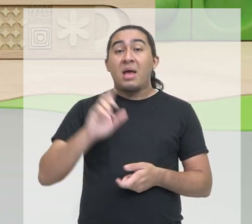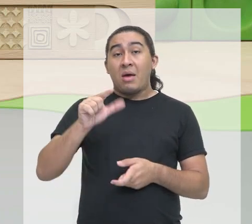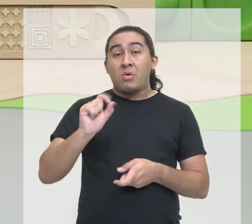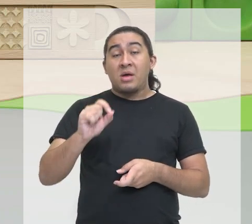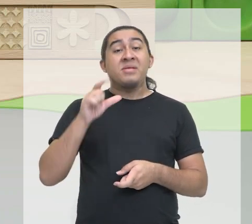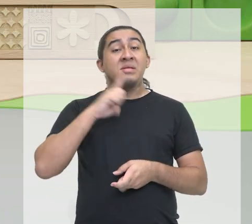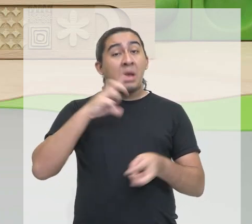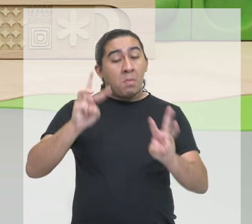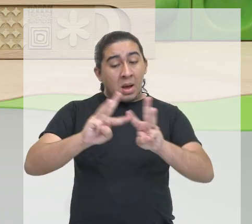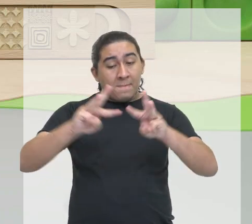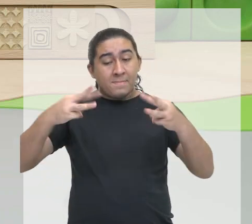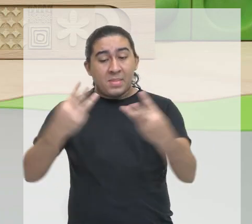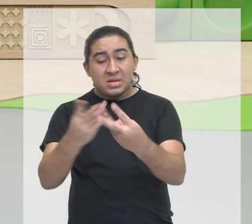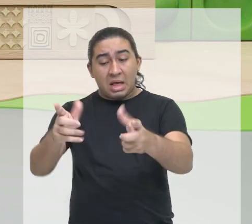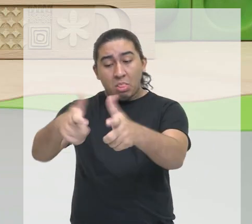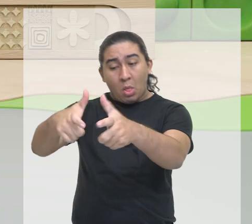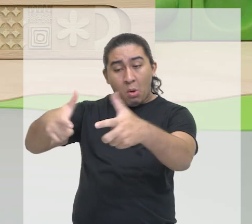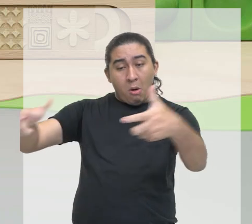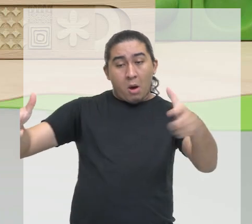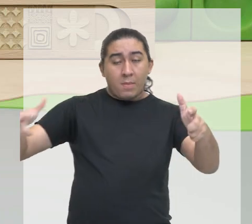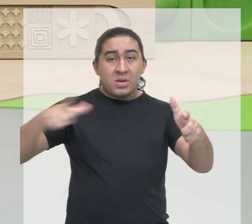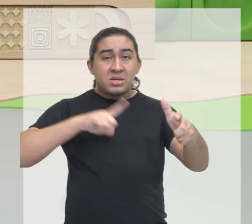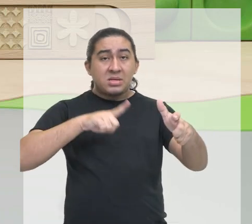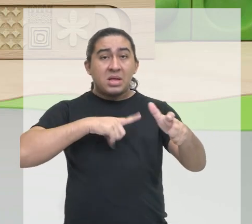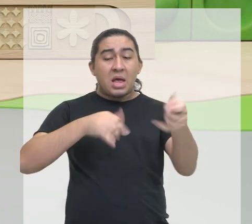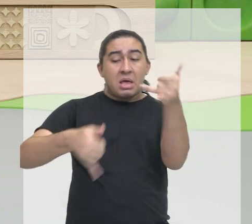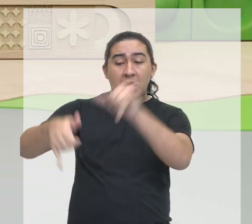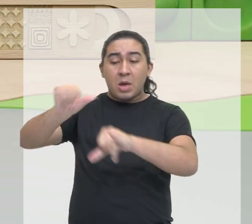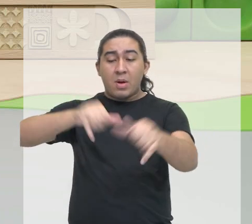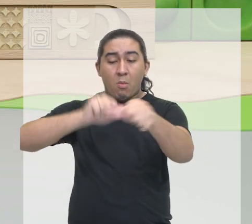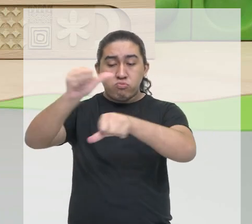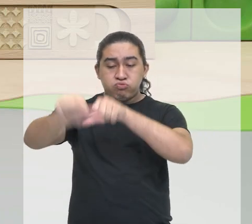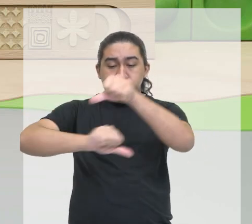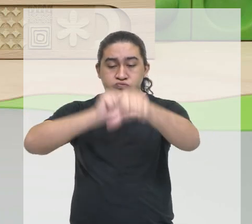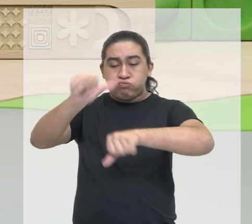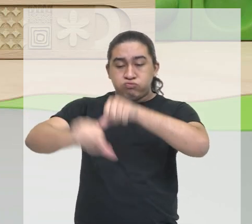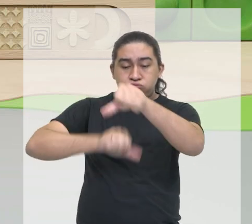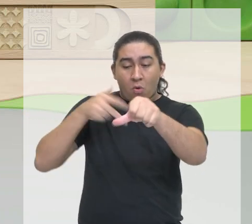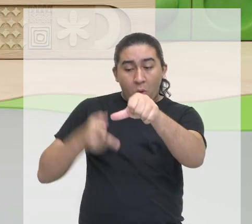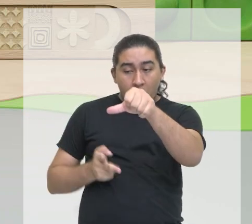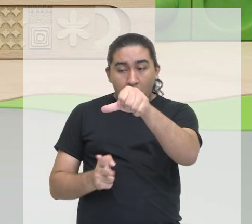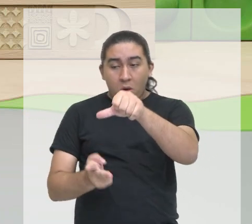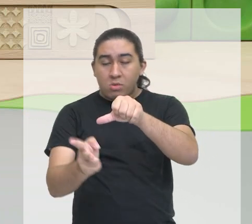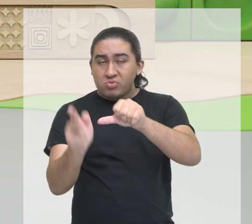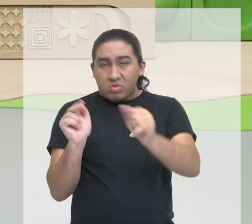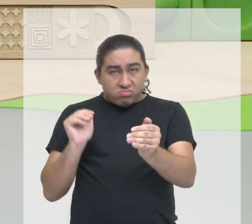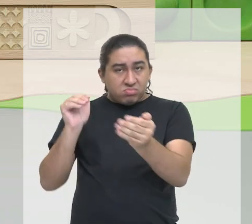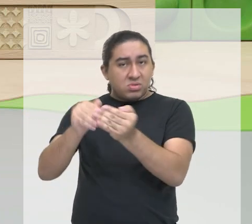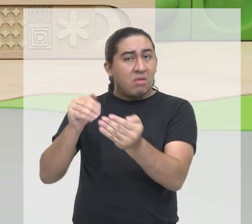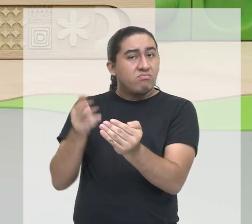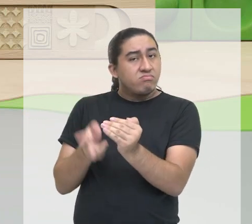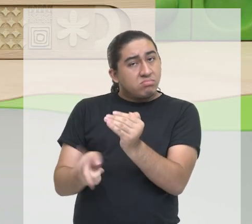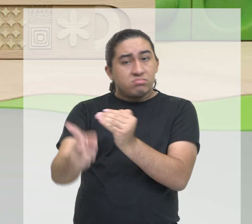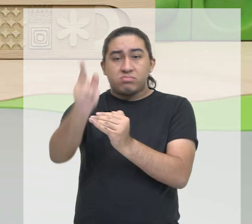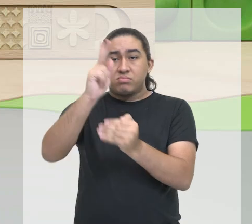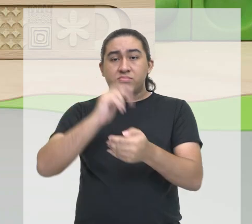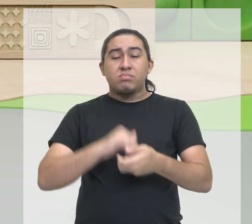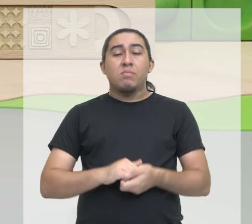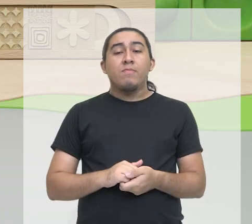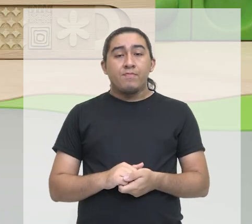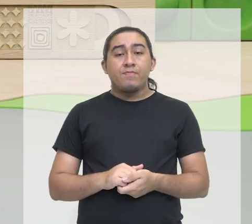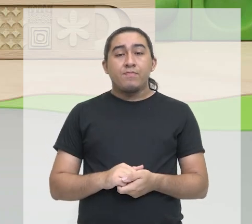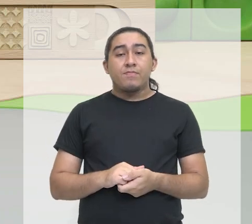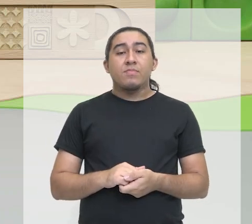conseguem transformar um elemento químico em outro por mais tempo. Bom, essas estrelas são aquelas que se encontram na fase